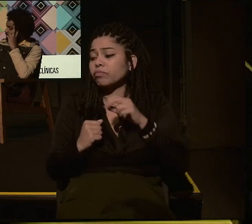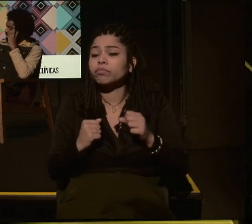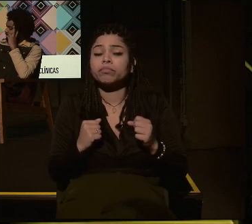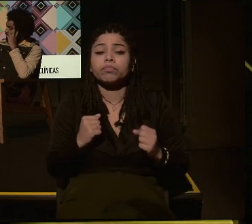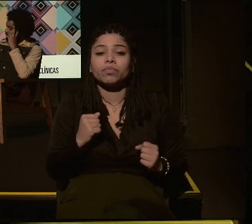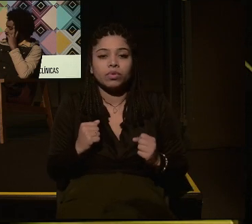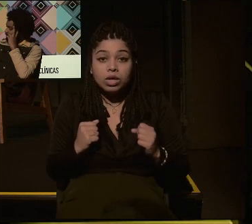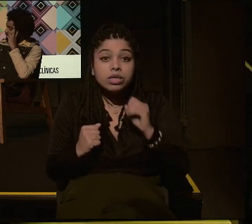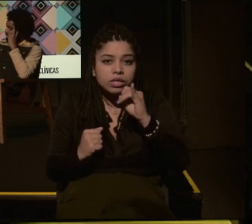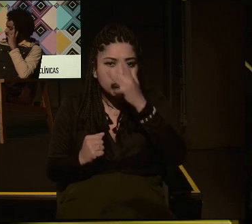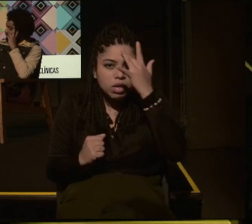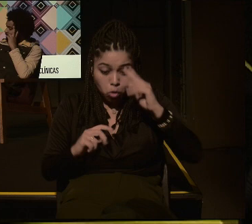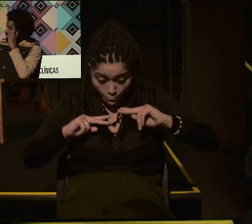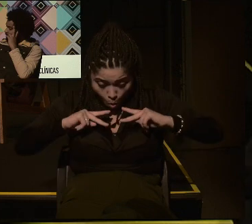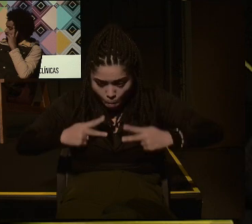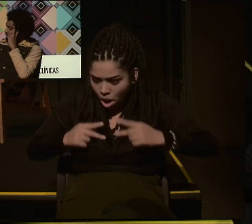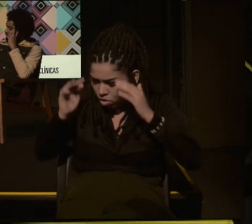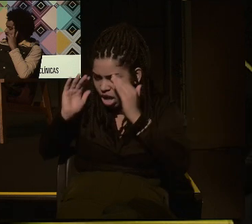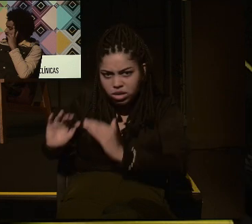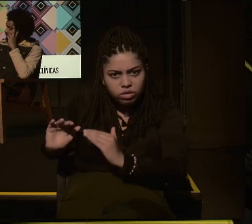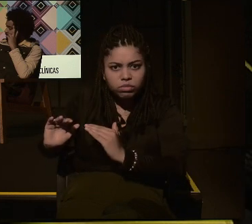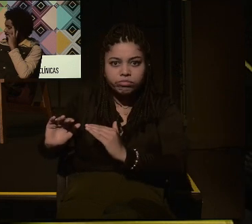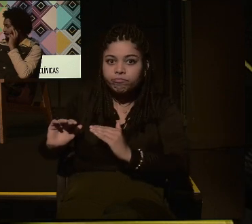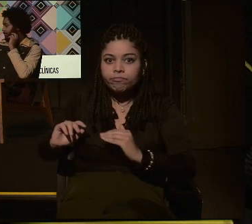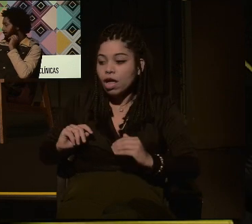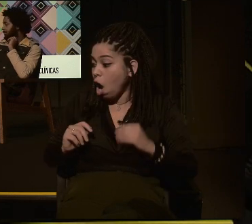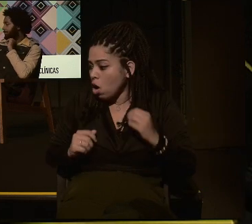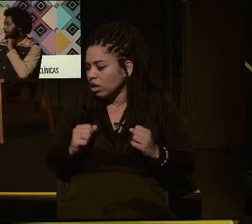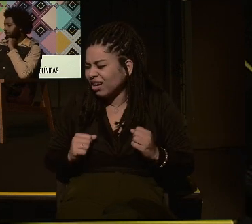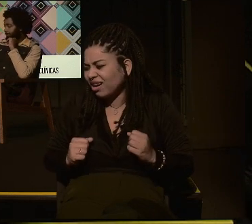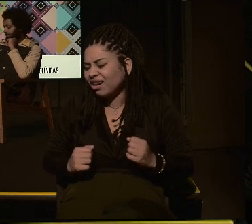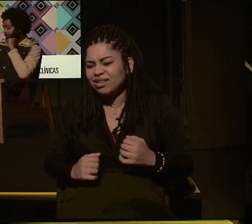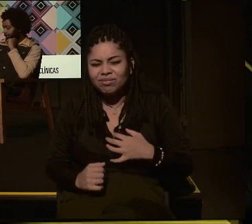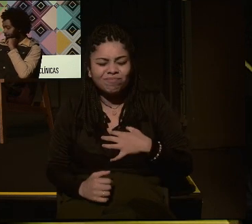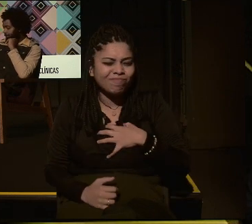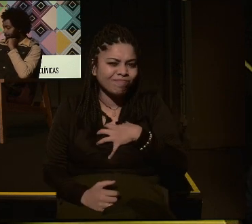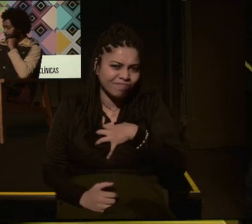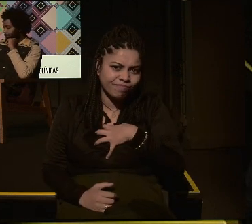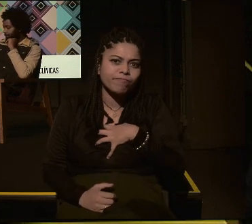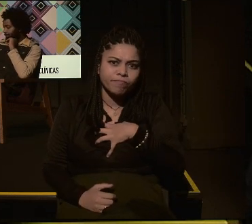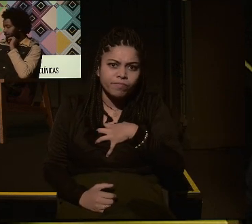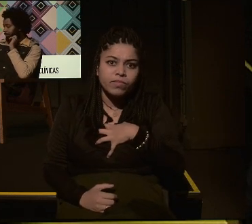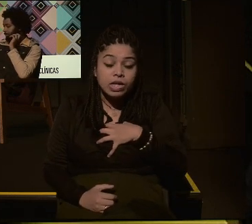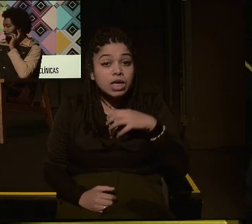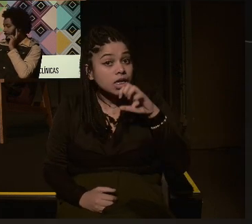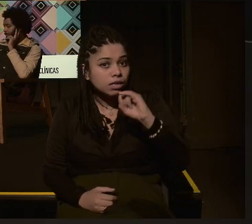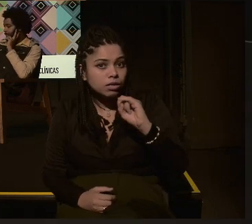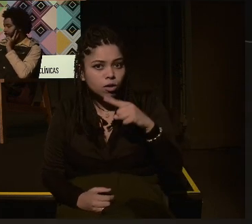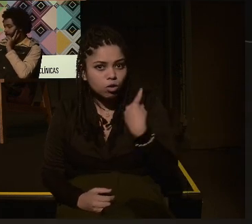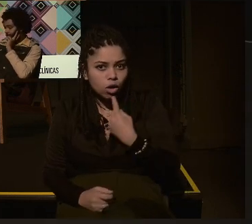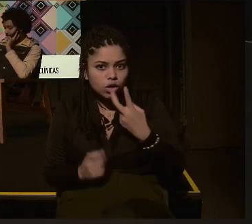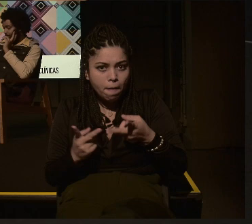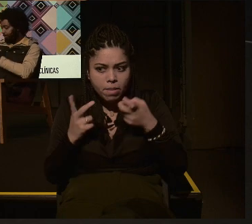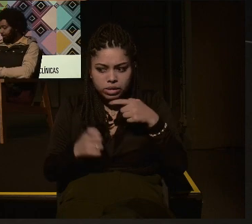Se a gente continua vivendo em frente a determinados corpos nessas condições, é porque esses corpos estão